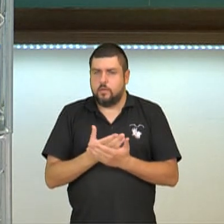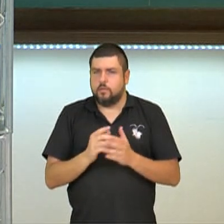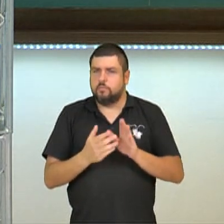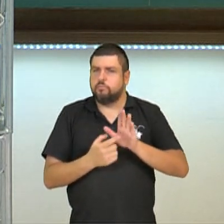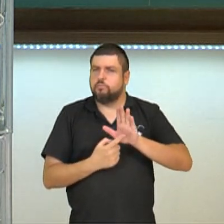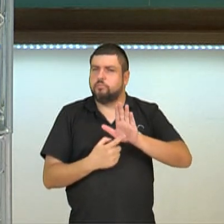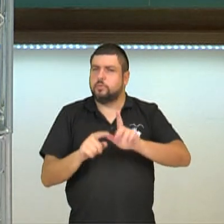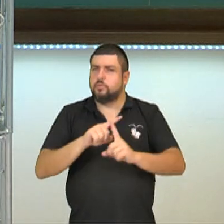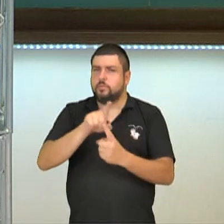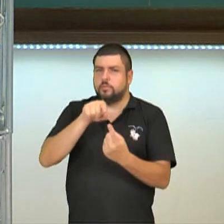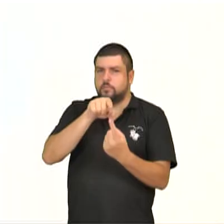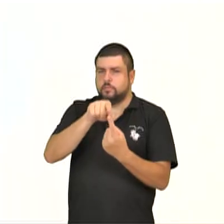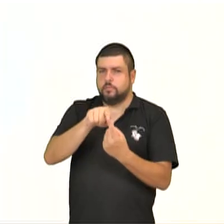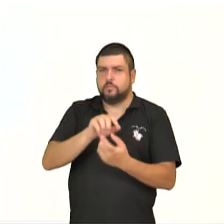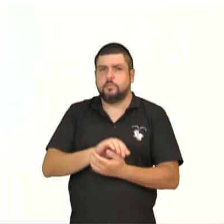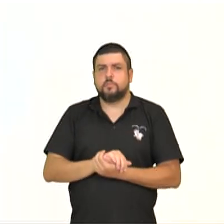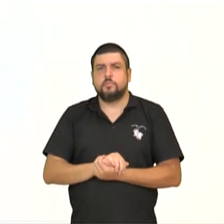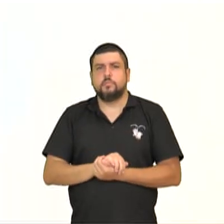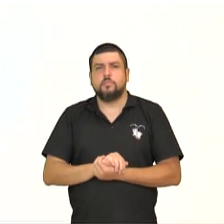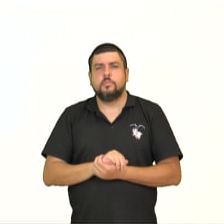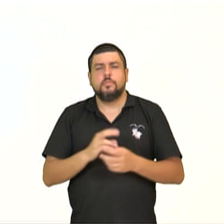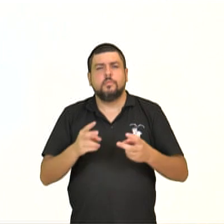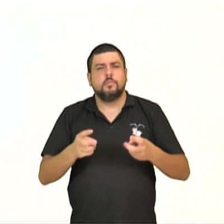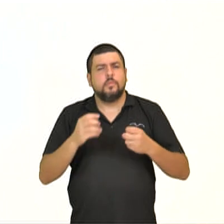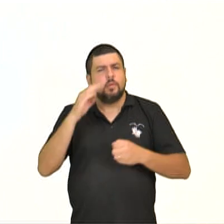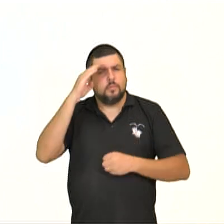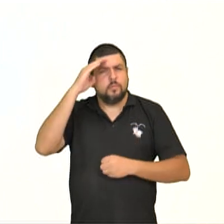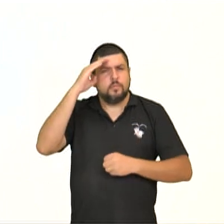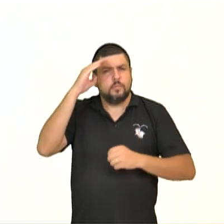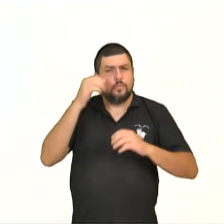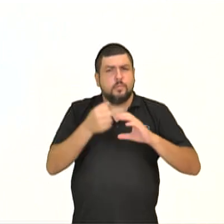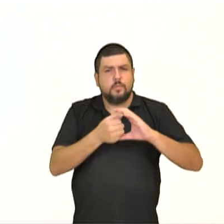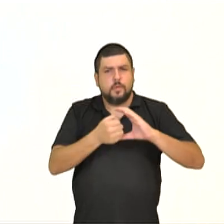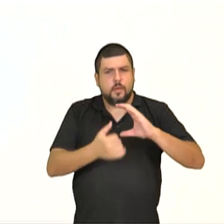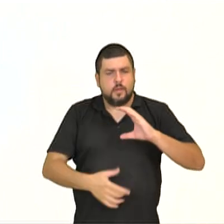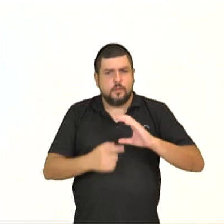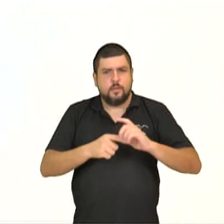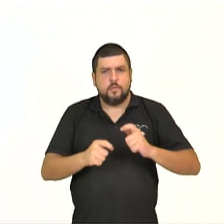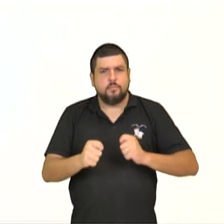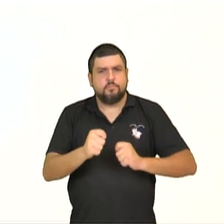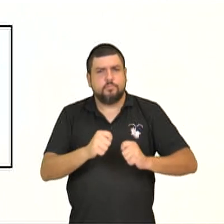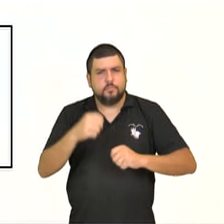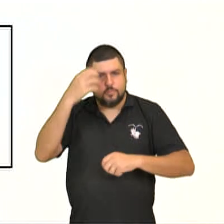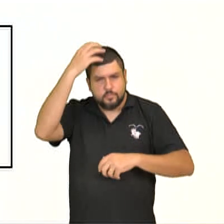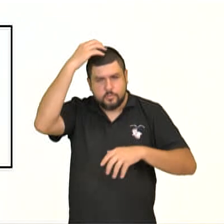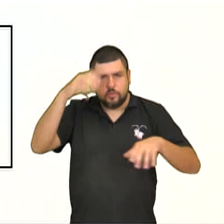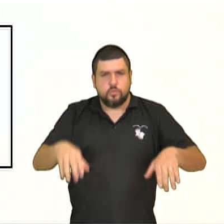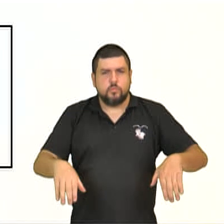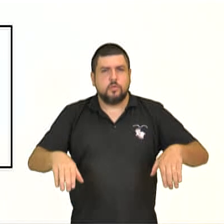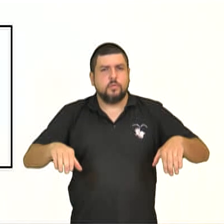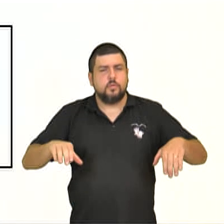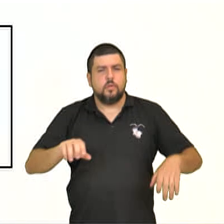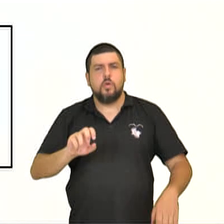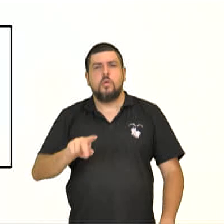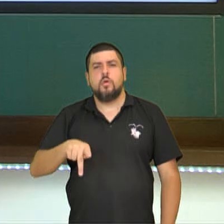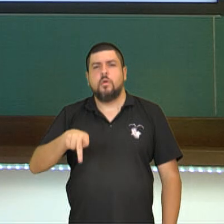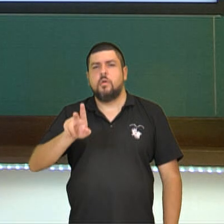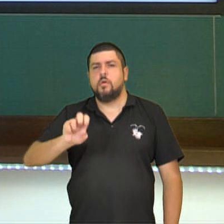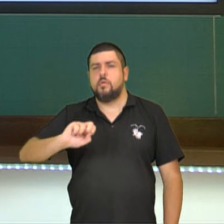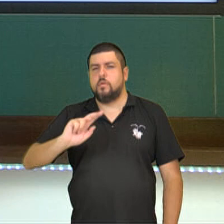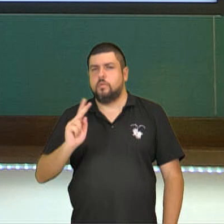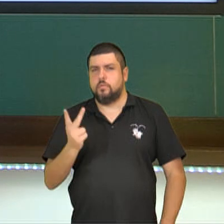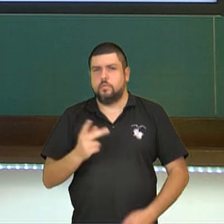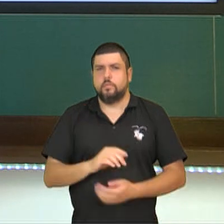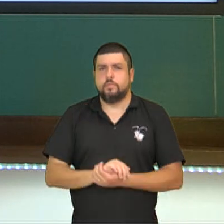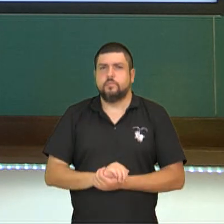aula. Identificar as principais características da economia do Reino Kush. Agora eu trago para vocês uma imagem.